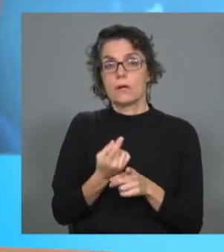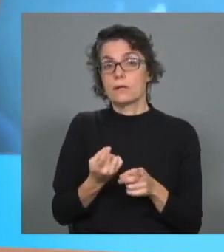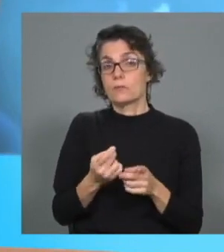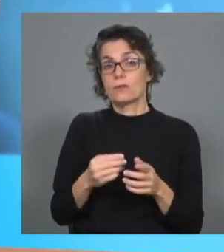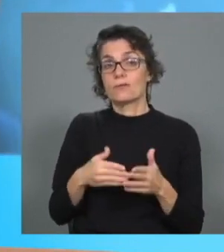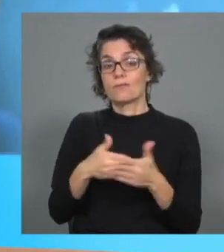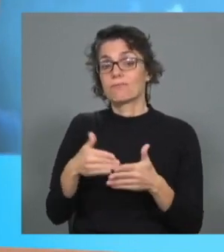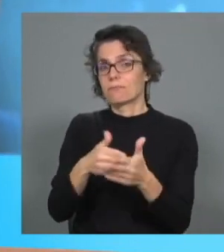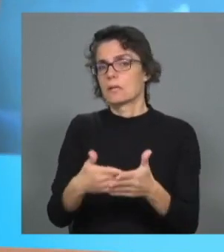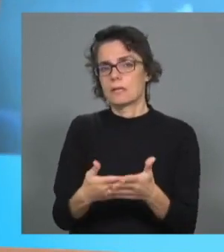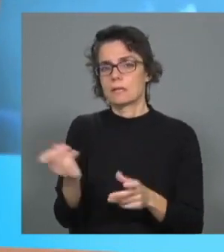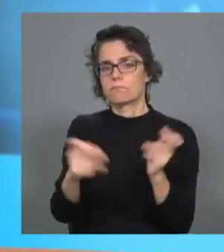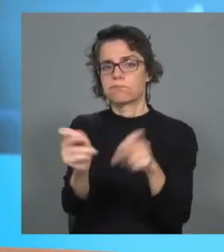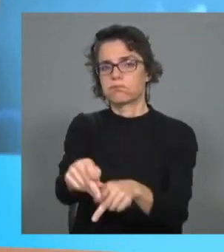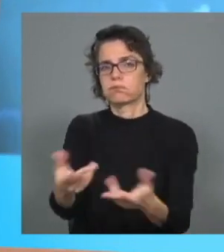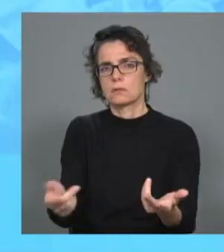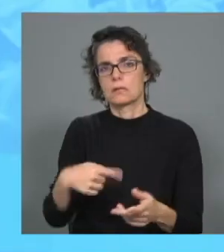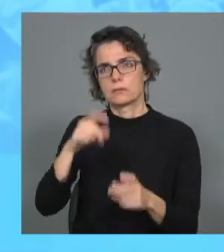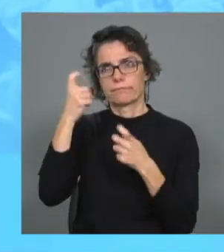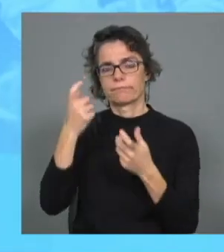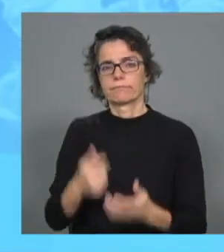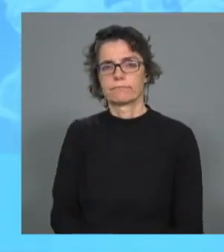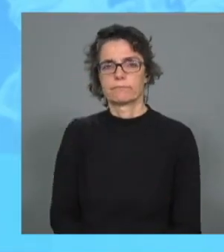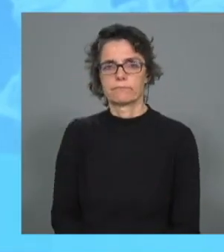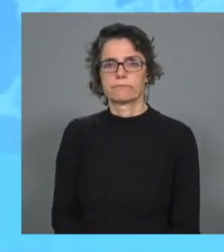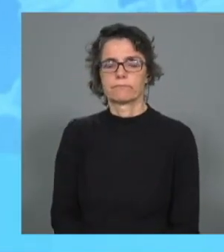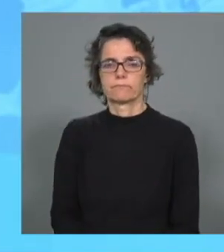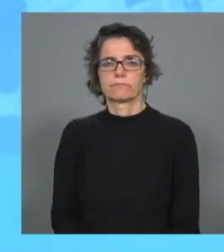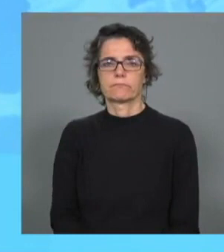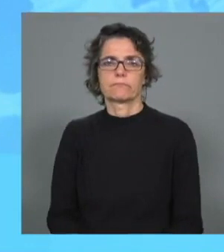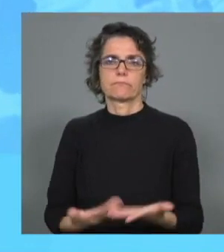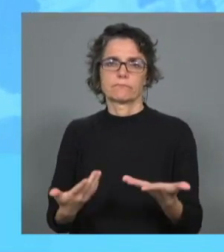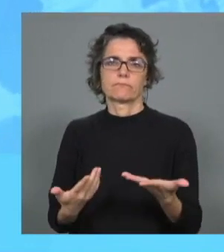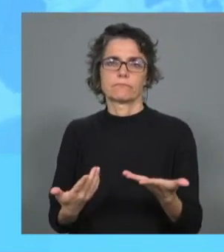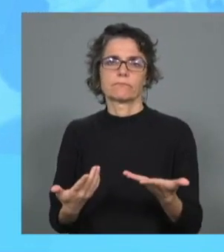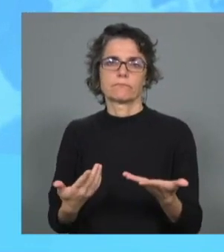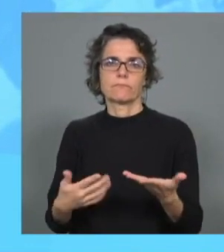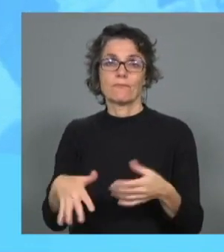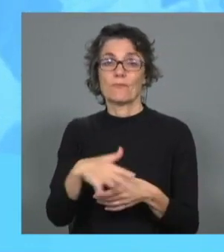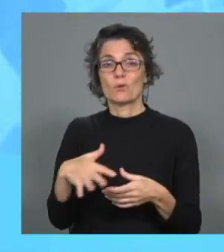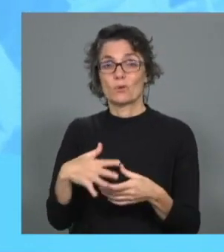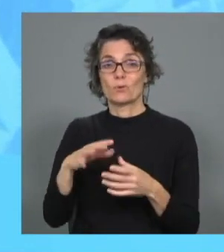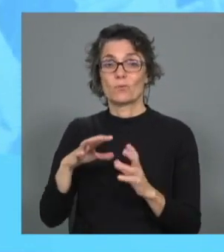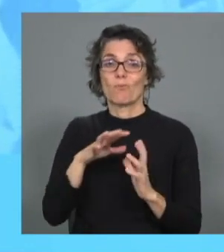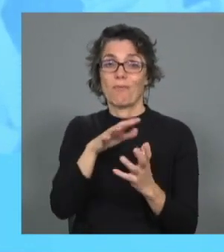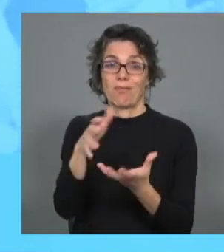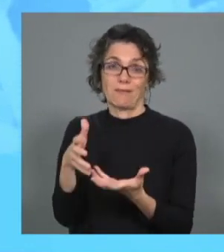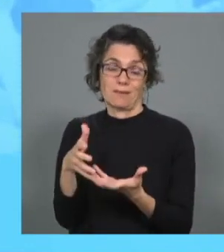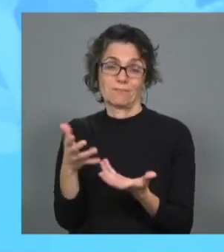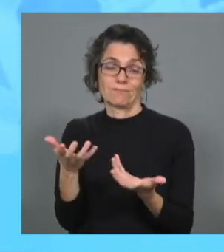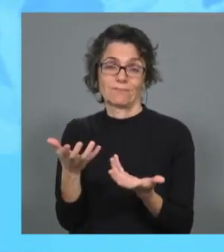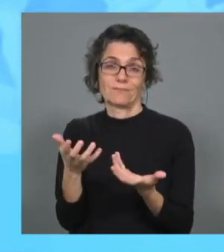mantém-se e é algo que tem que ser pensado também. Mas, infelizmente, a situação do planeta, a situação da nossa casa